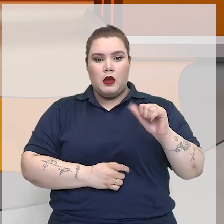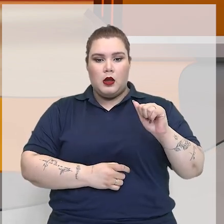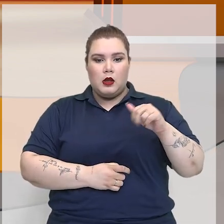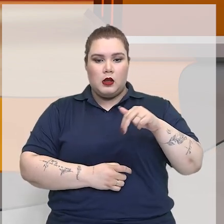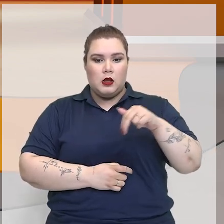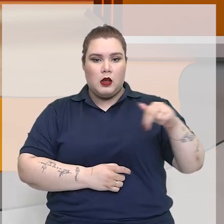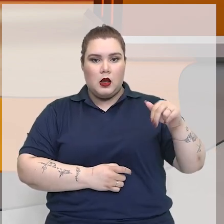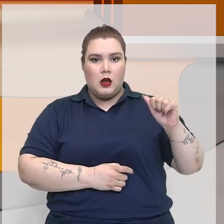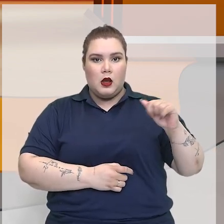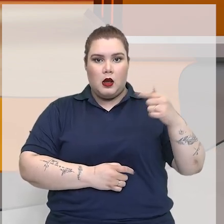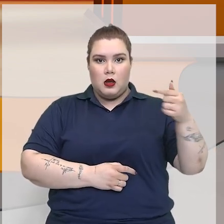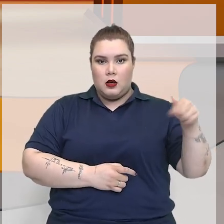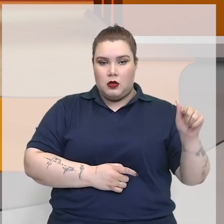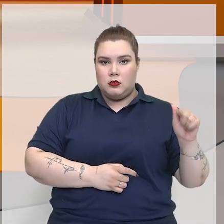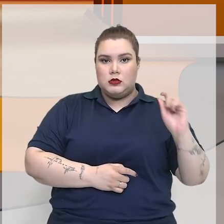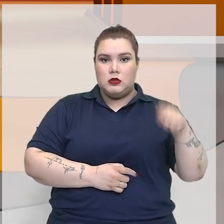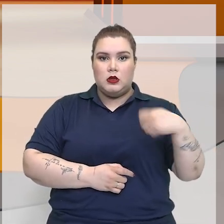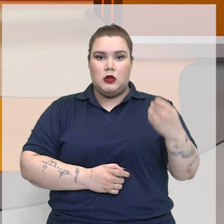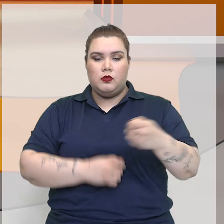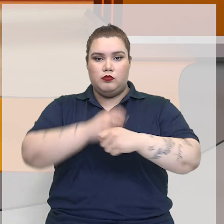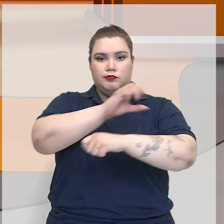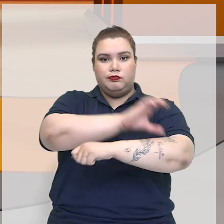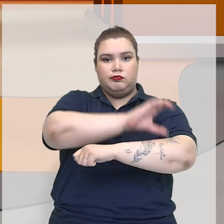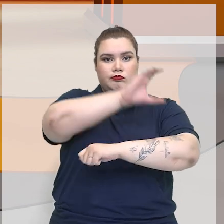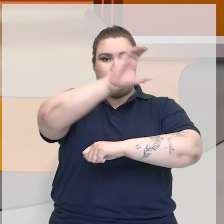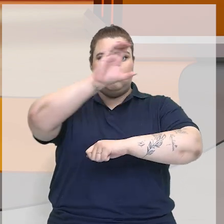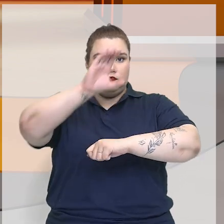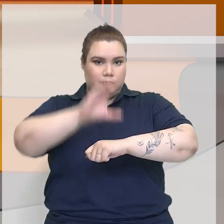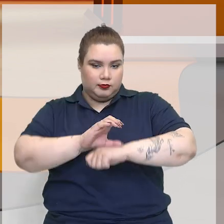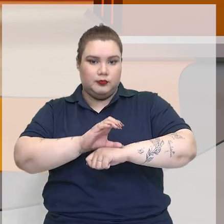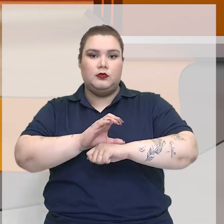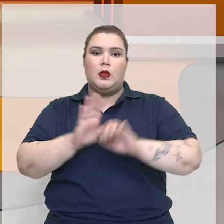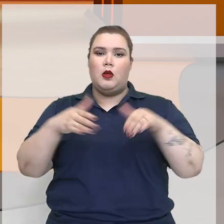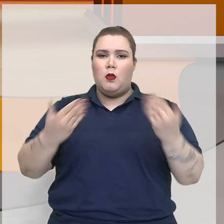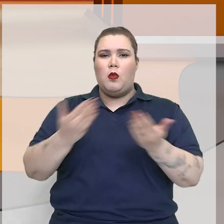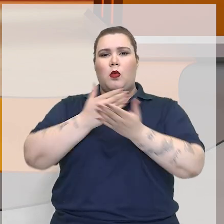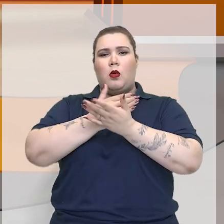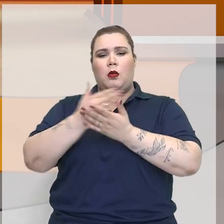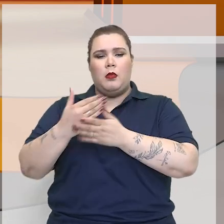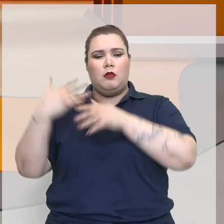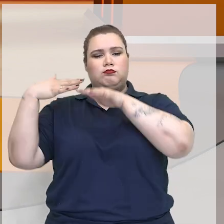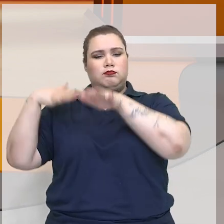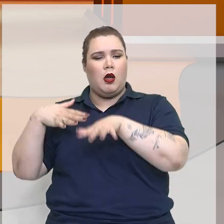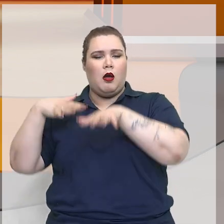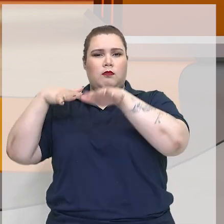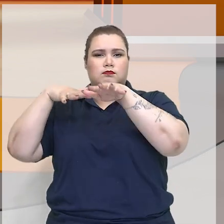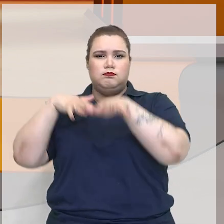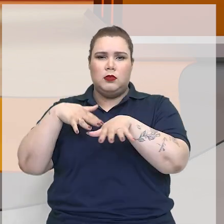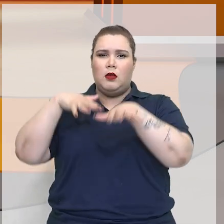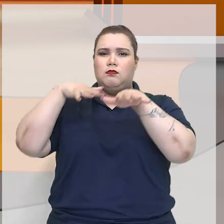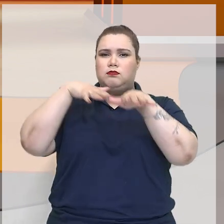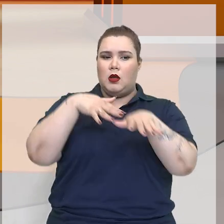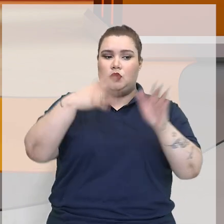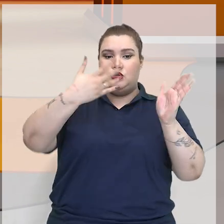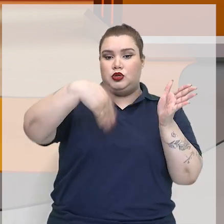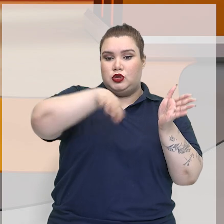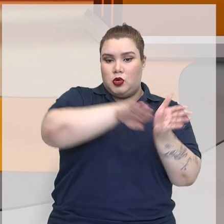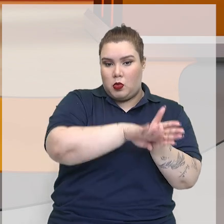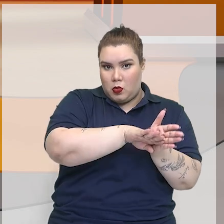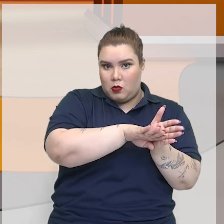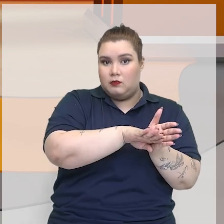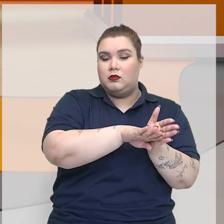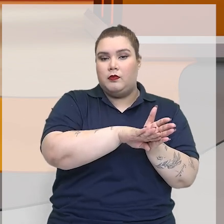lá começou uma grande aventura, né? Depois, eles foram ao